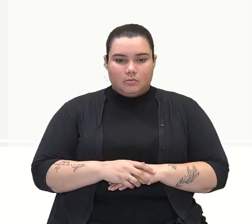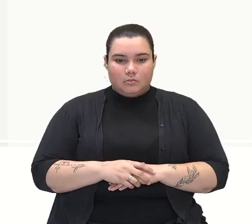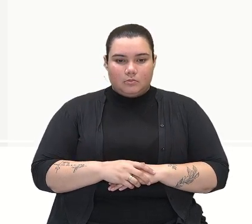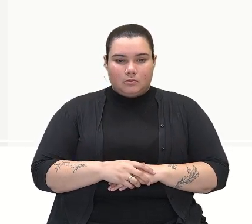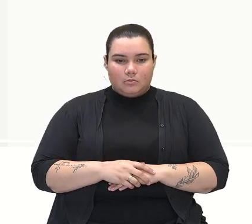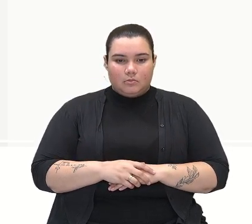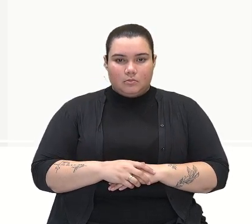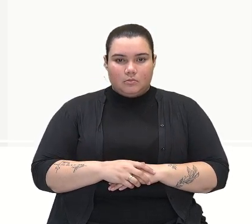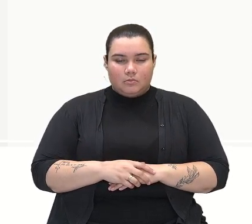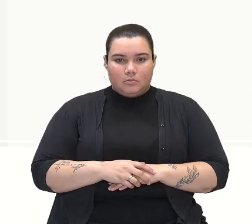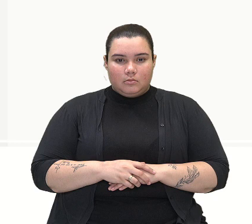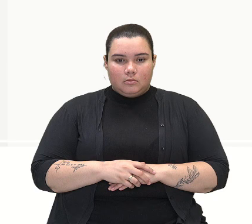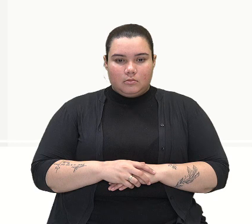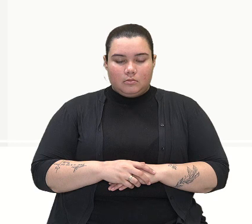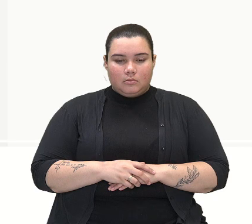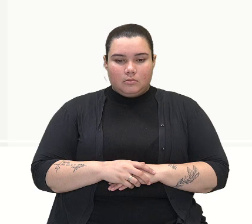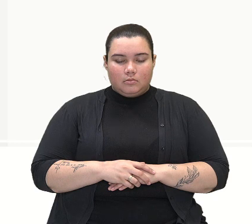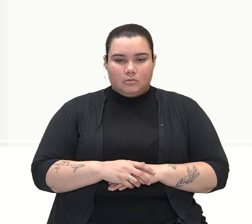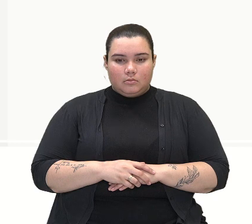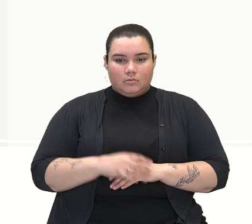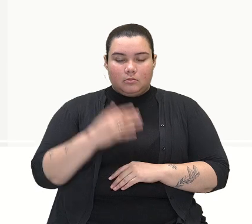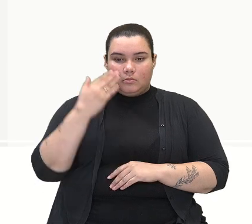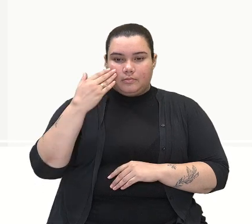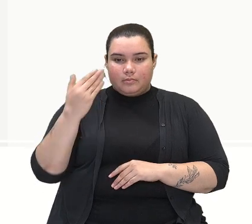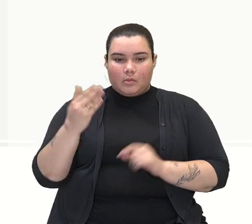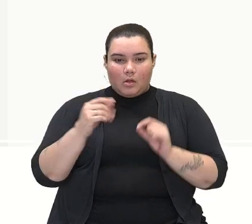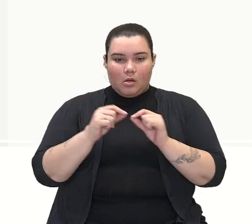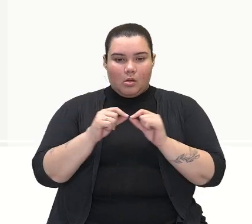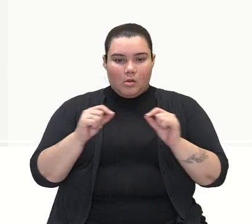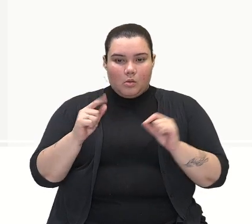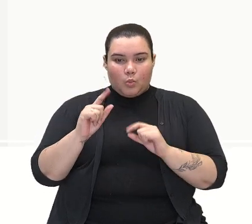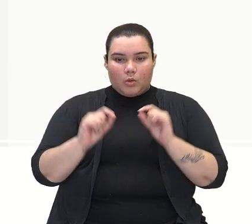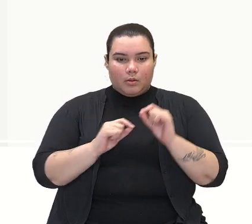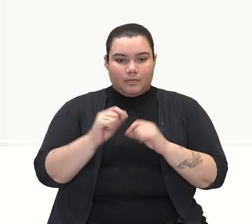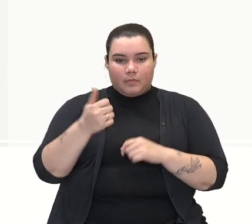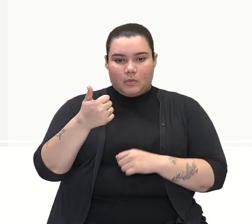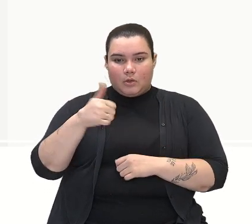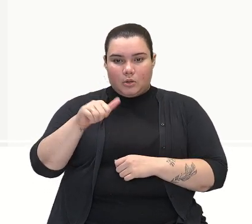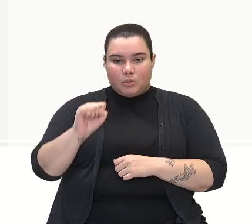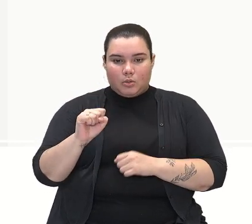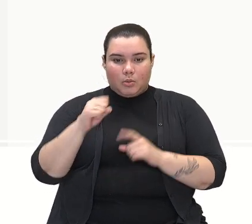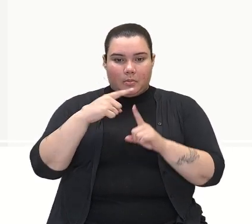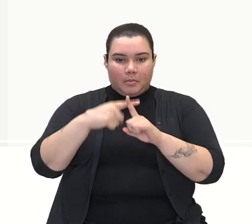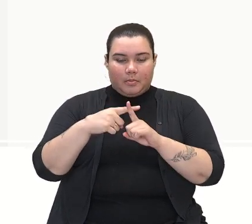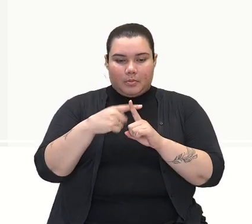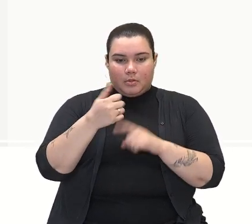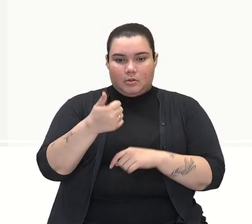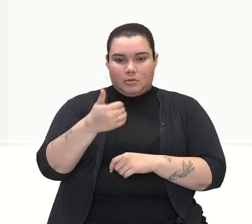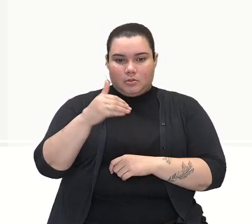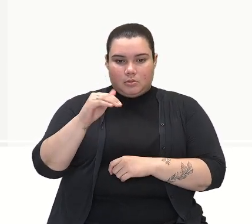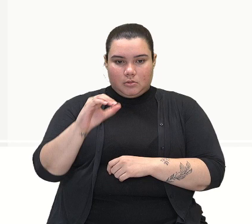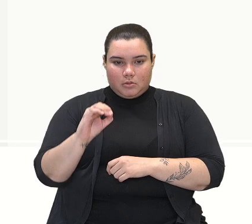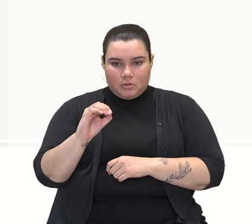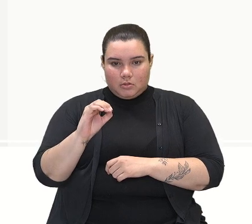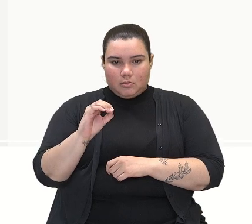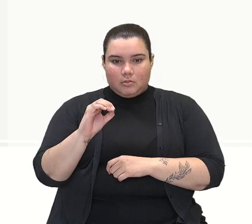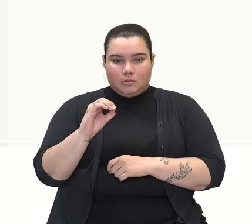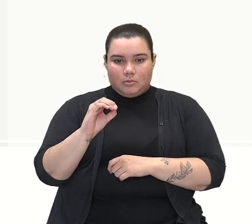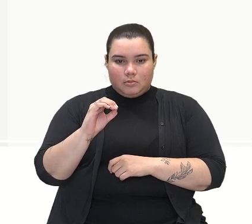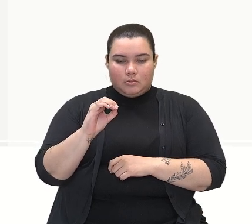ser base maior mais base menor, né? 18 mais 10,